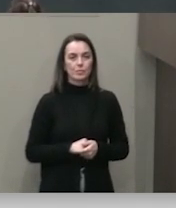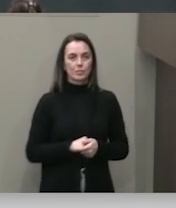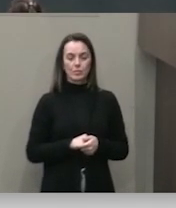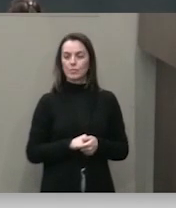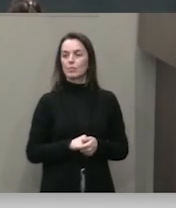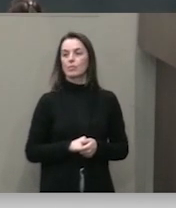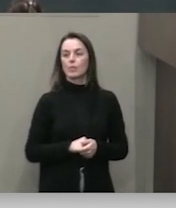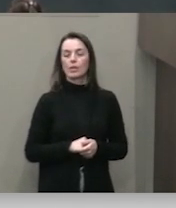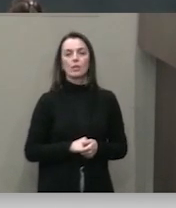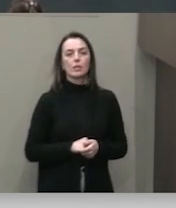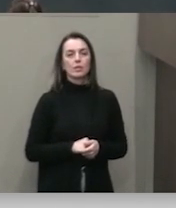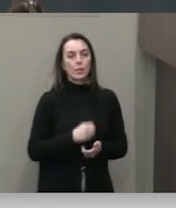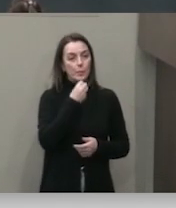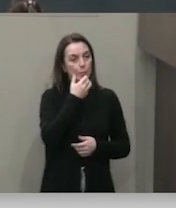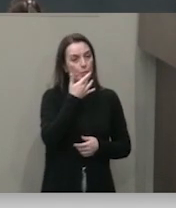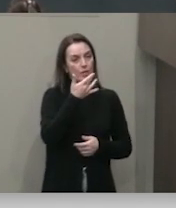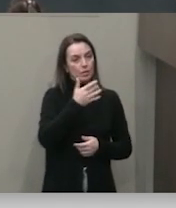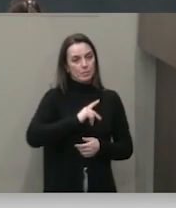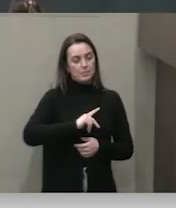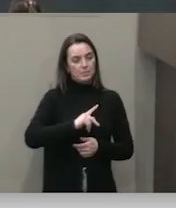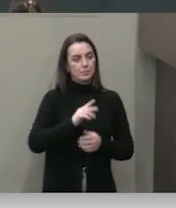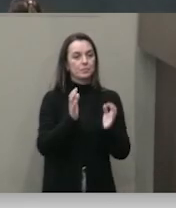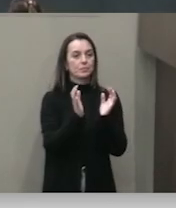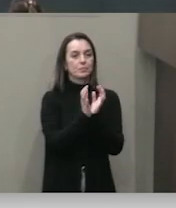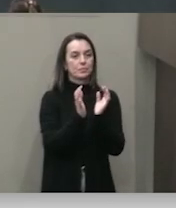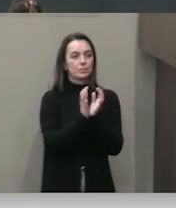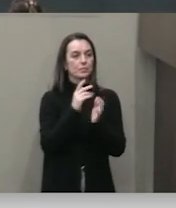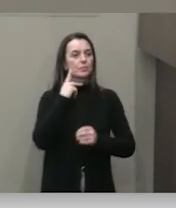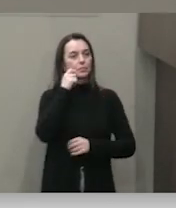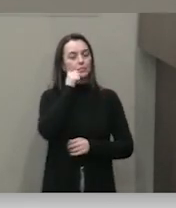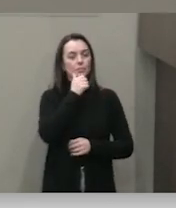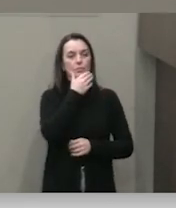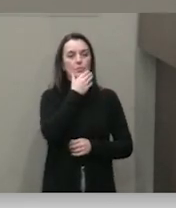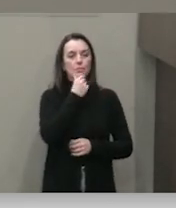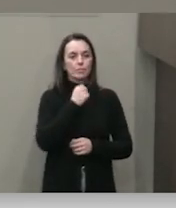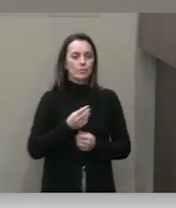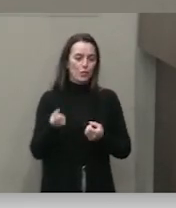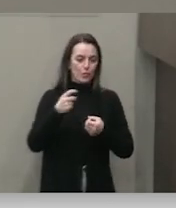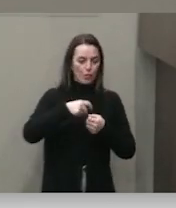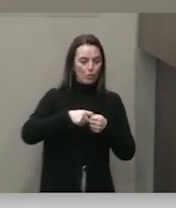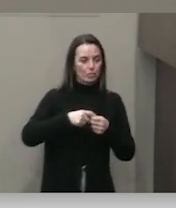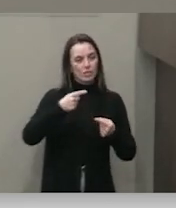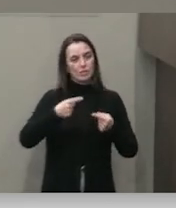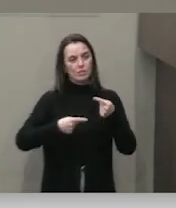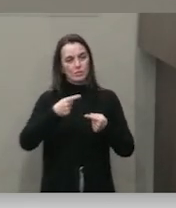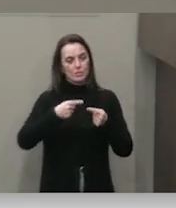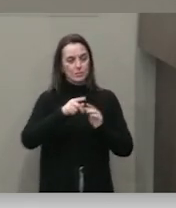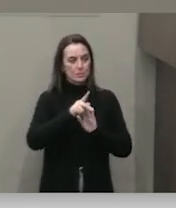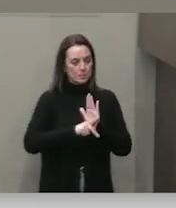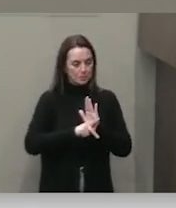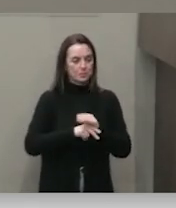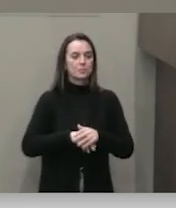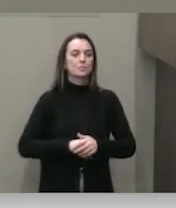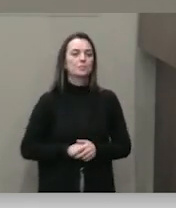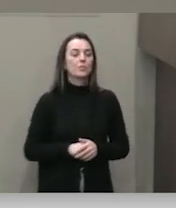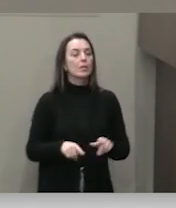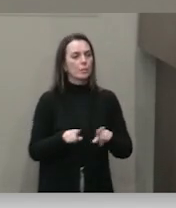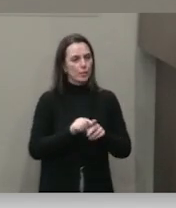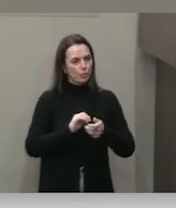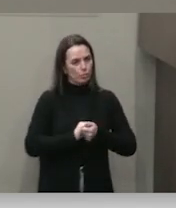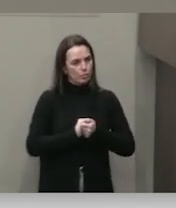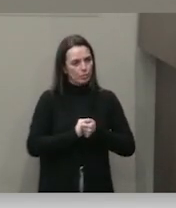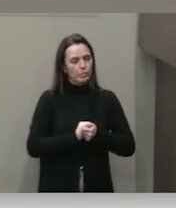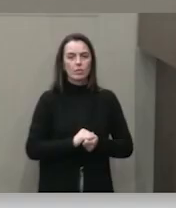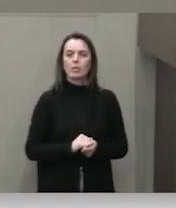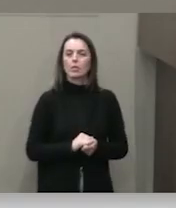Olá, presidente, colegas vereadores e vereadoras. Retorno a essa tribuna na discussão desse projeto. Inclusive, cumprimentando aqui os